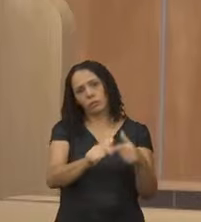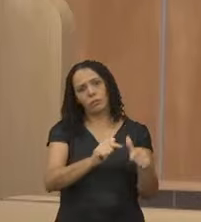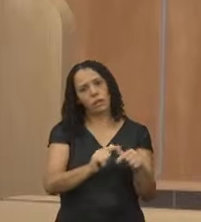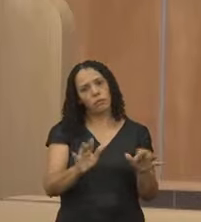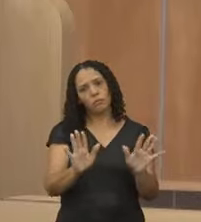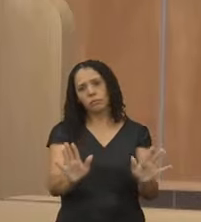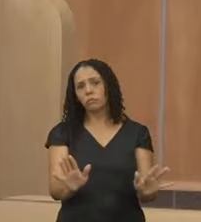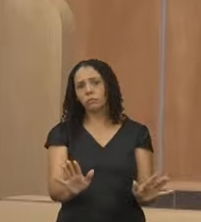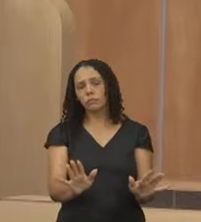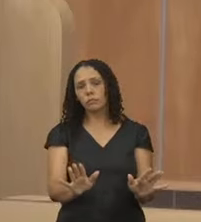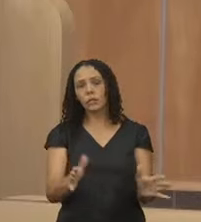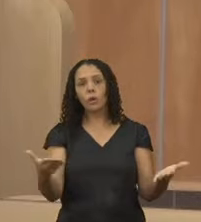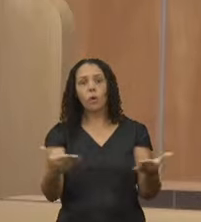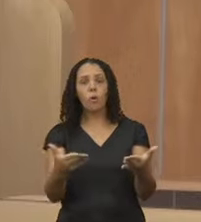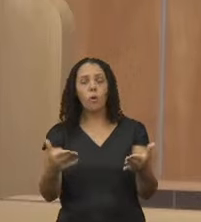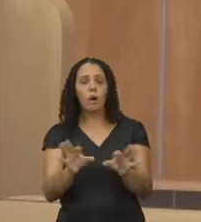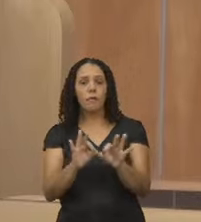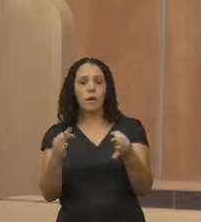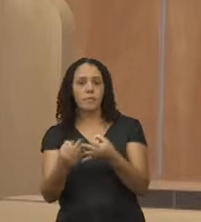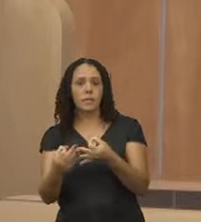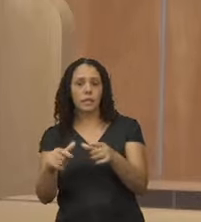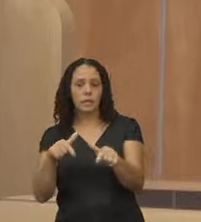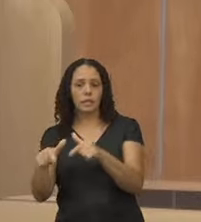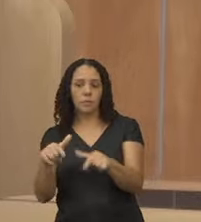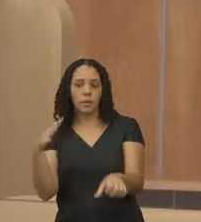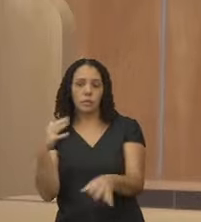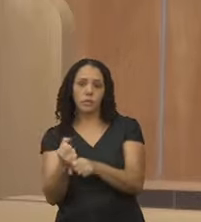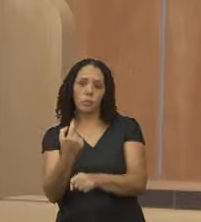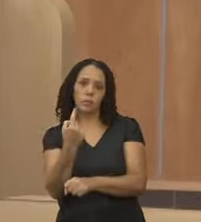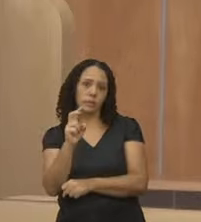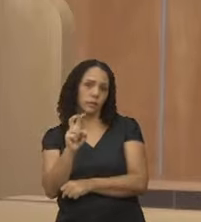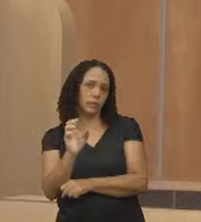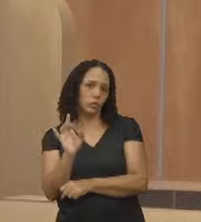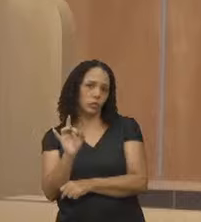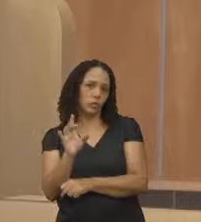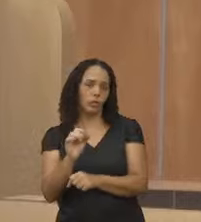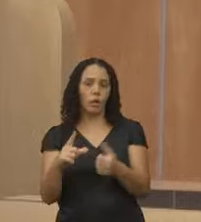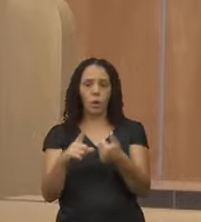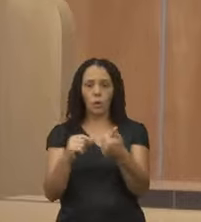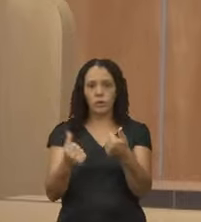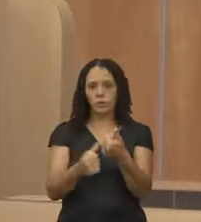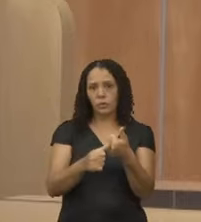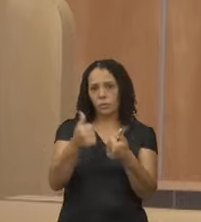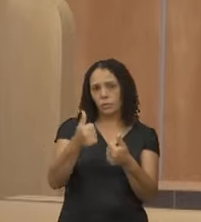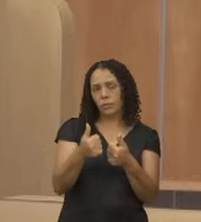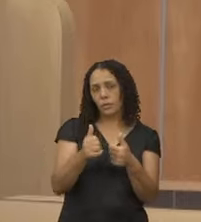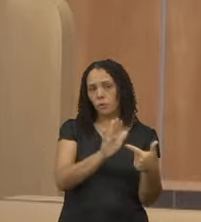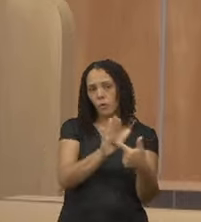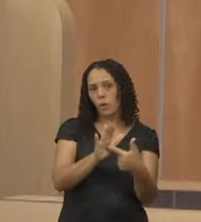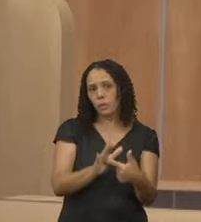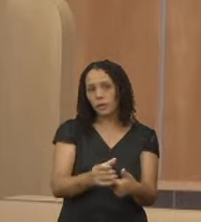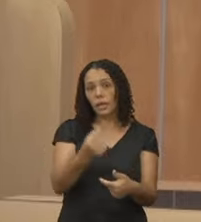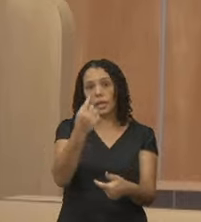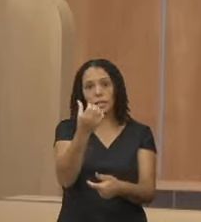famílias. E no artigo 1º, gente, no artigo 1º ele fala que vão ser 60 dias